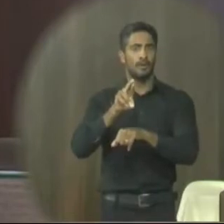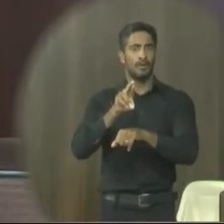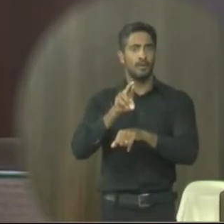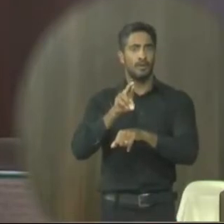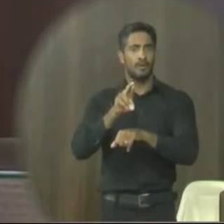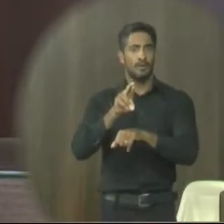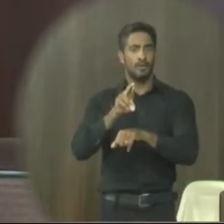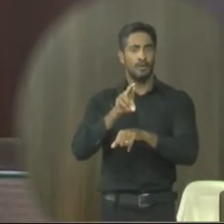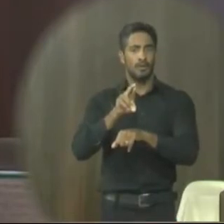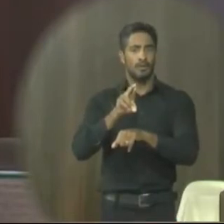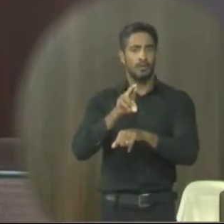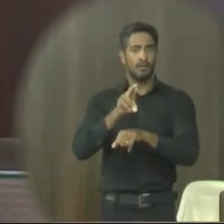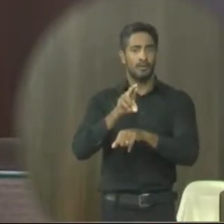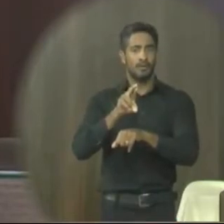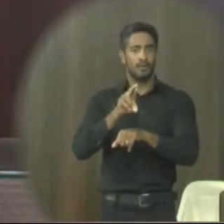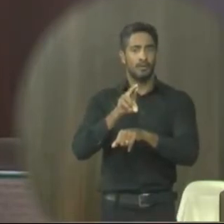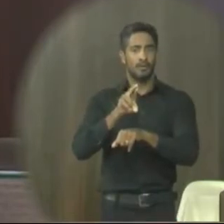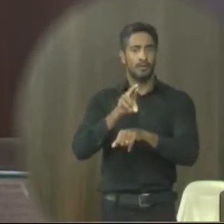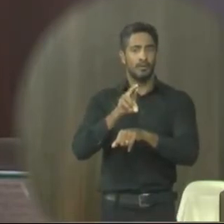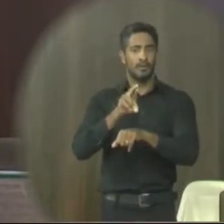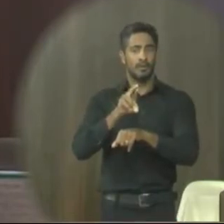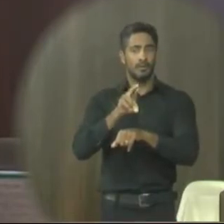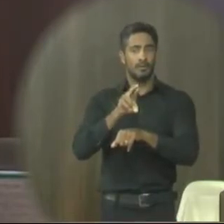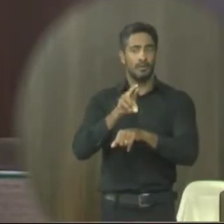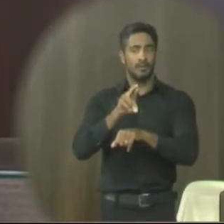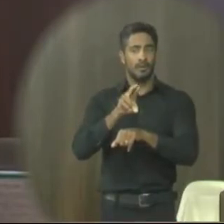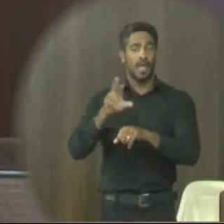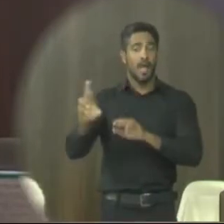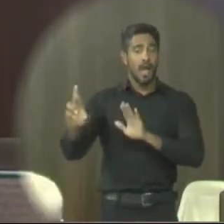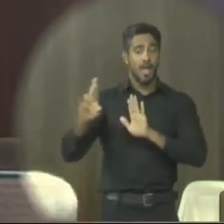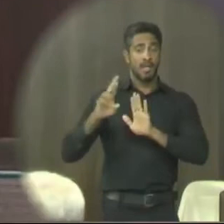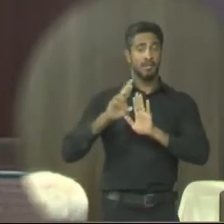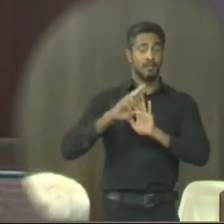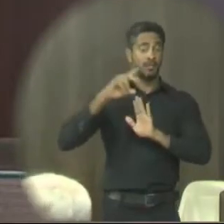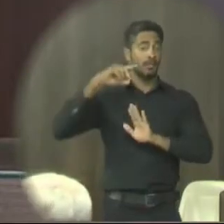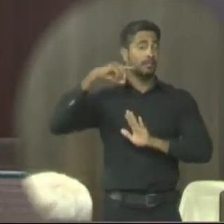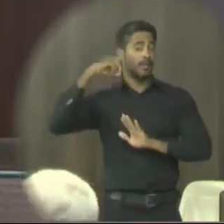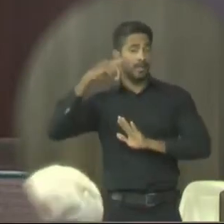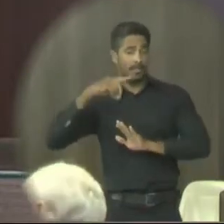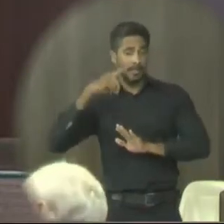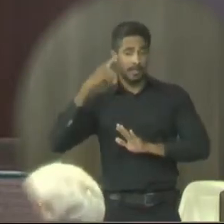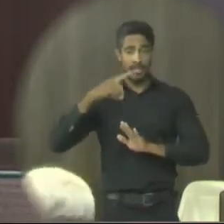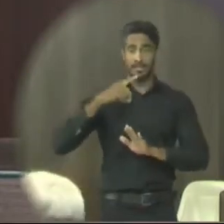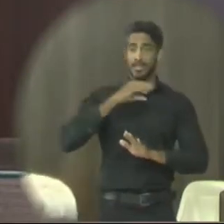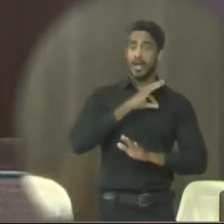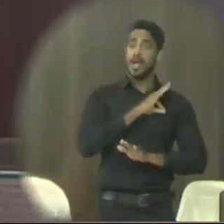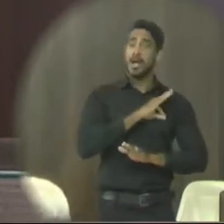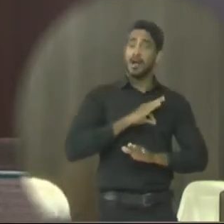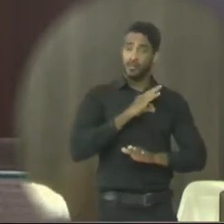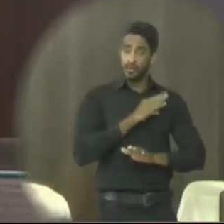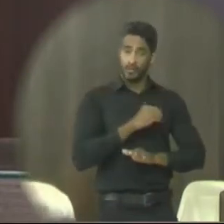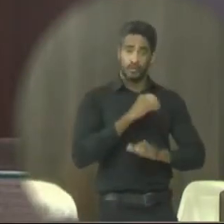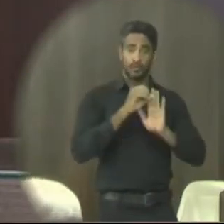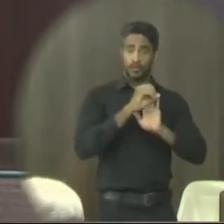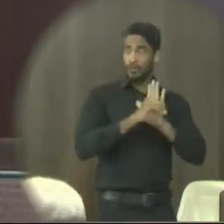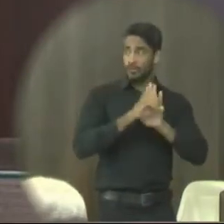responda pela delegacia regional da Polícia Civil. Ofício número